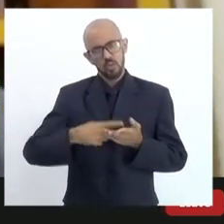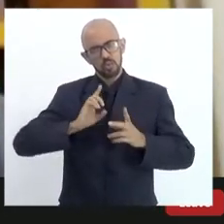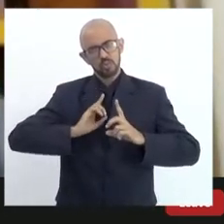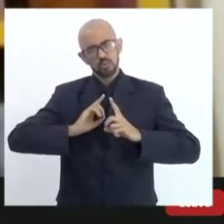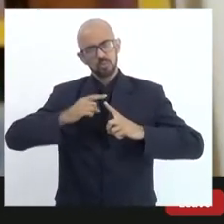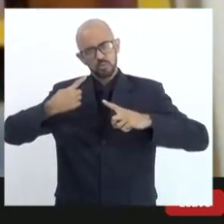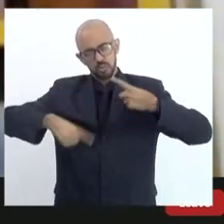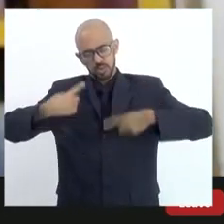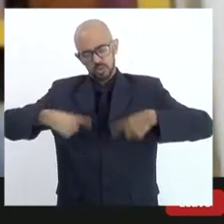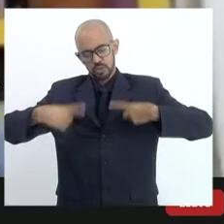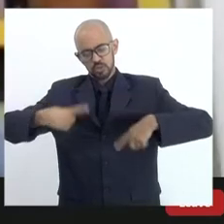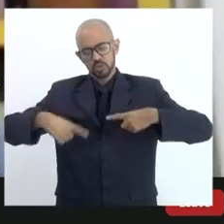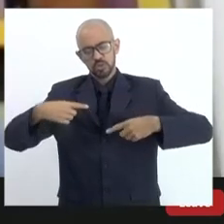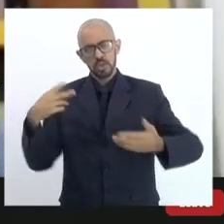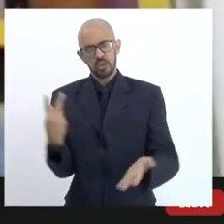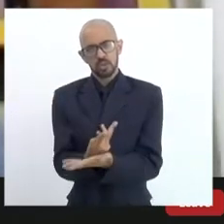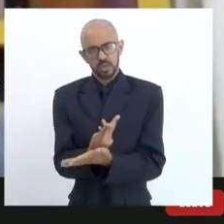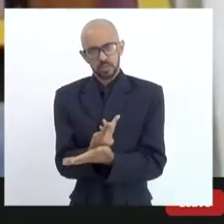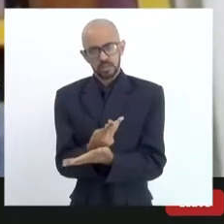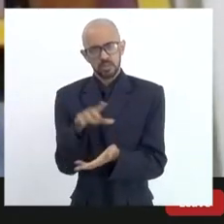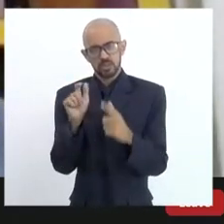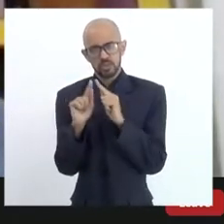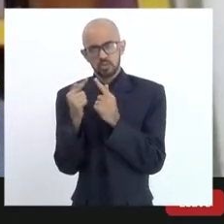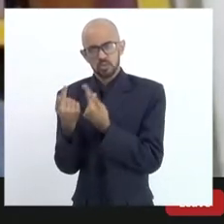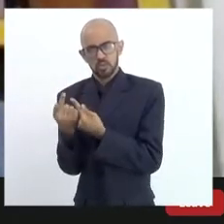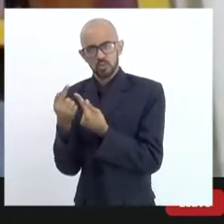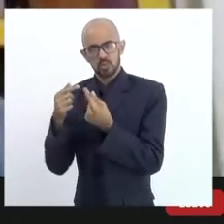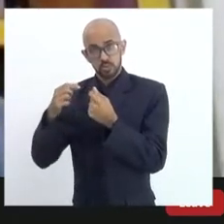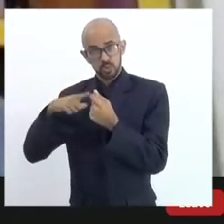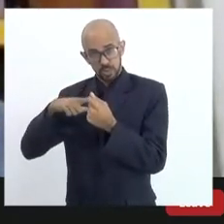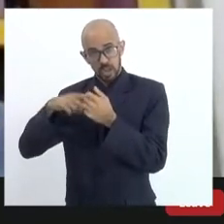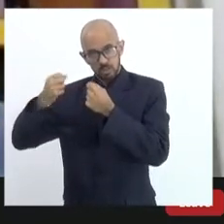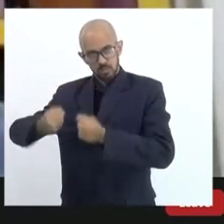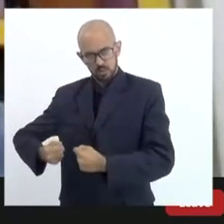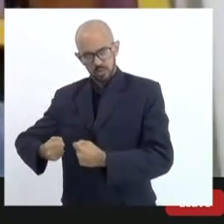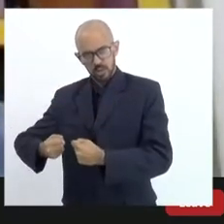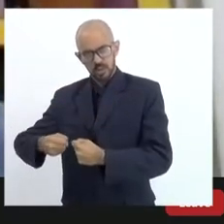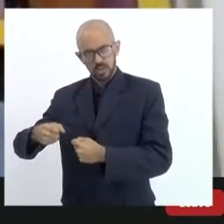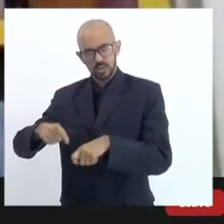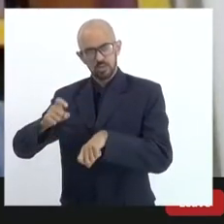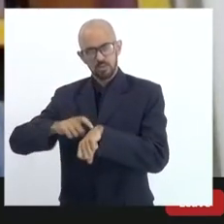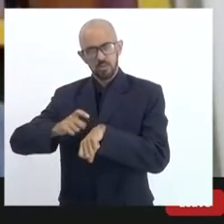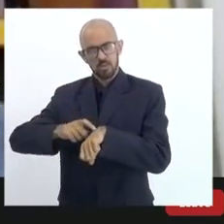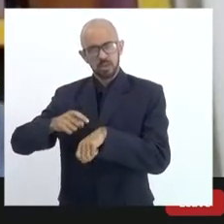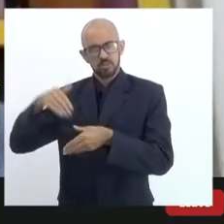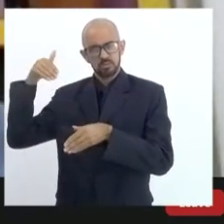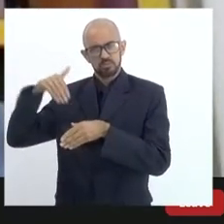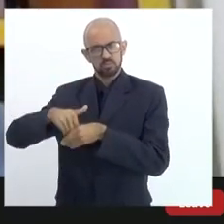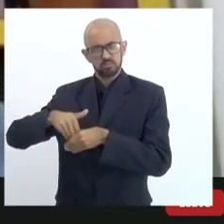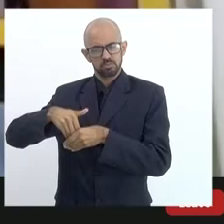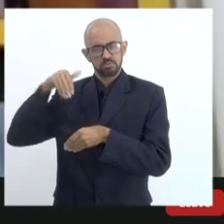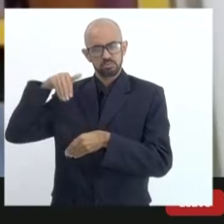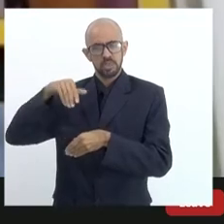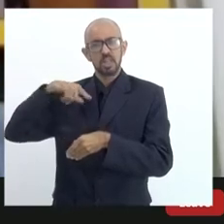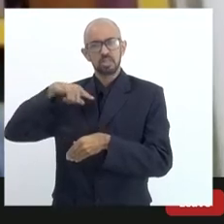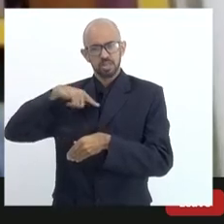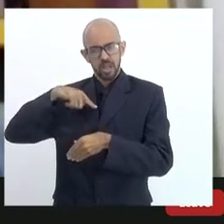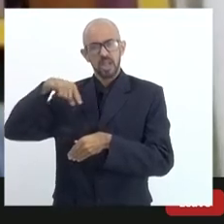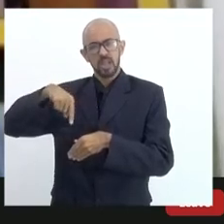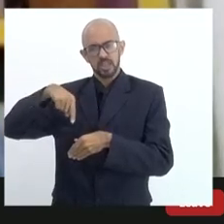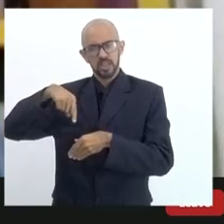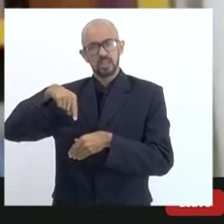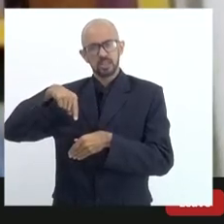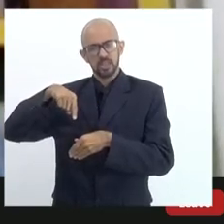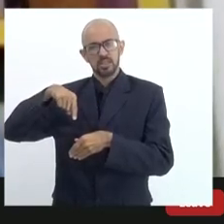disputas eleitorais. Esses grupos são poderosos, né? Do ponto de vista eleitoral, tem uma boa bancada, eles elegem uma, né, galera muito grande. E nos acordos,